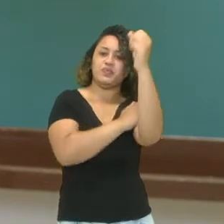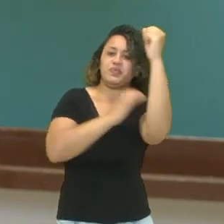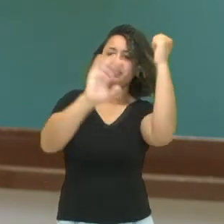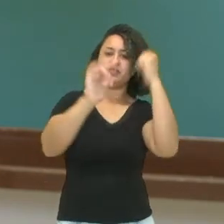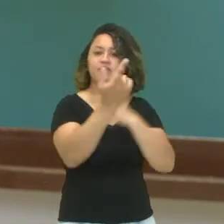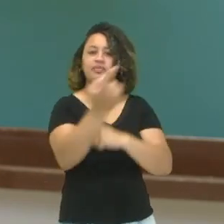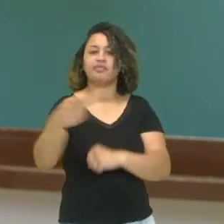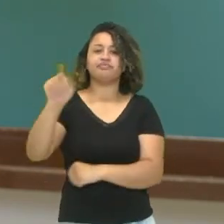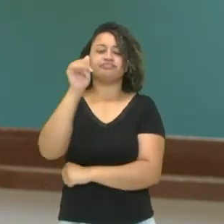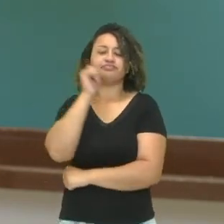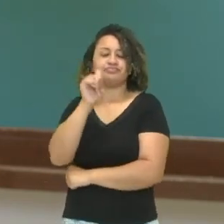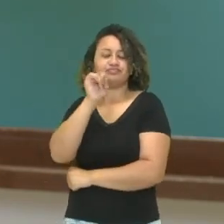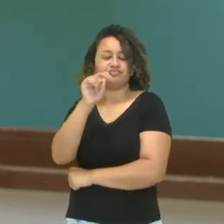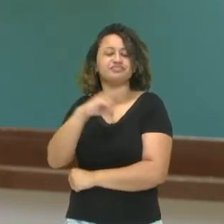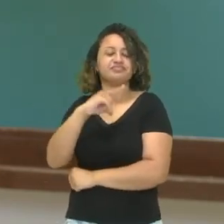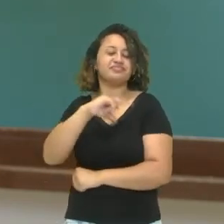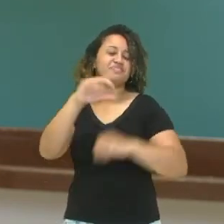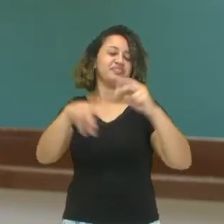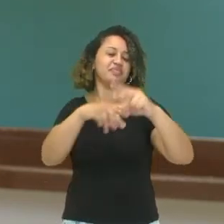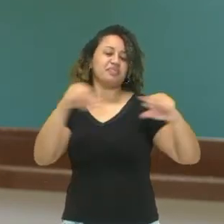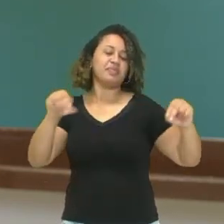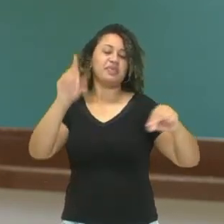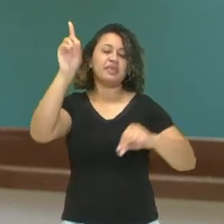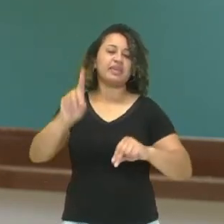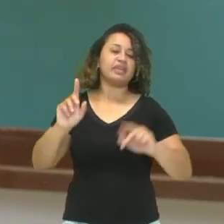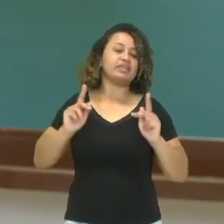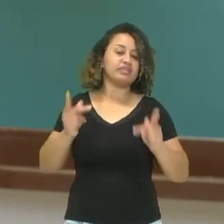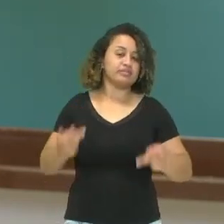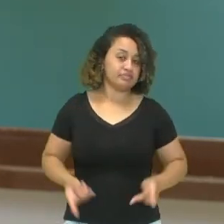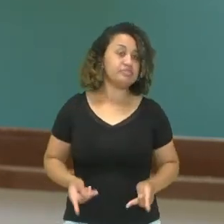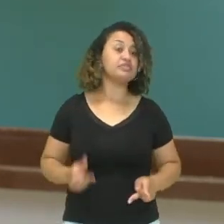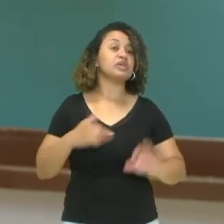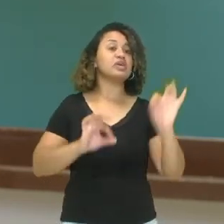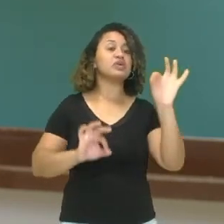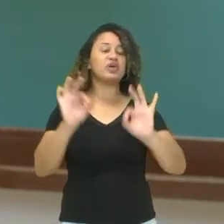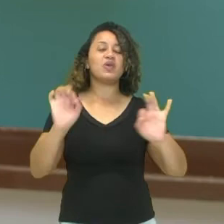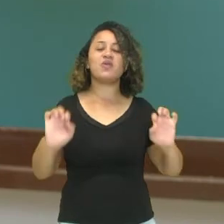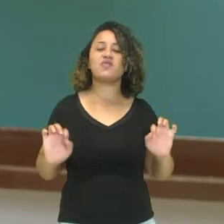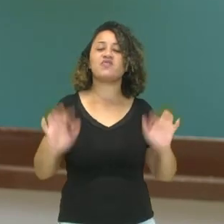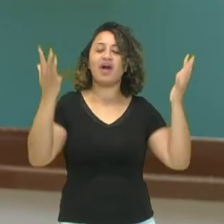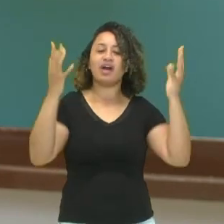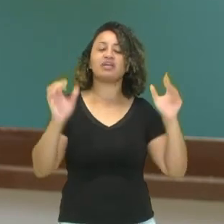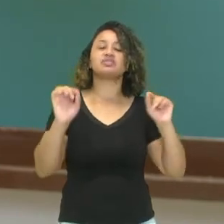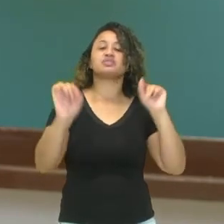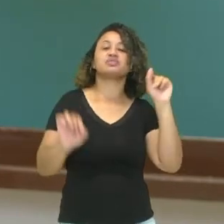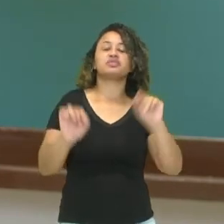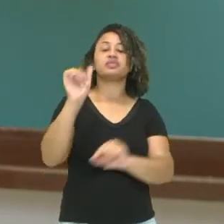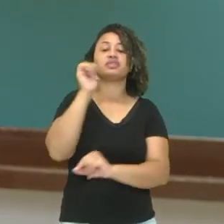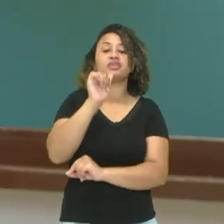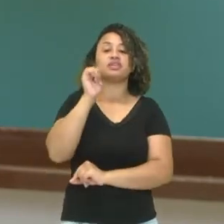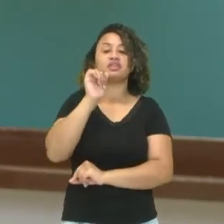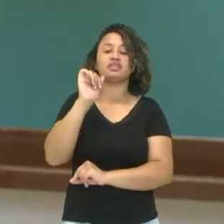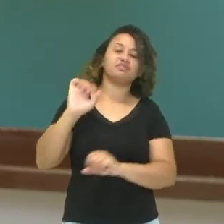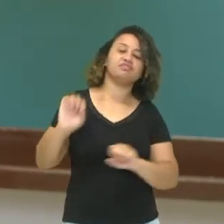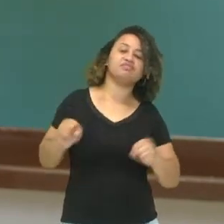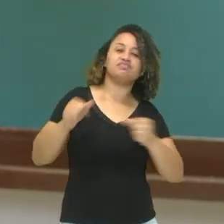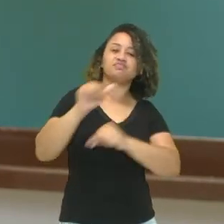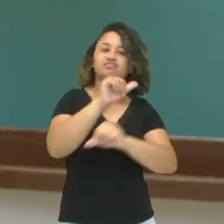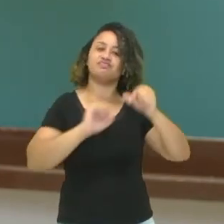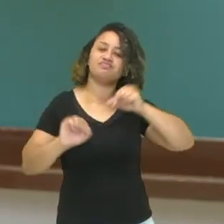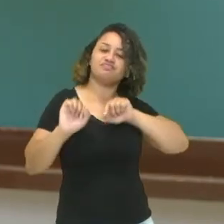mulheres, recebeu o Prêmio dos Direitos Humanos e ela organiza essa linda festa onde as mulheres se tornam